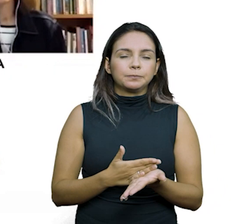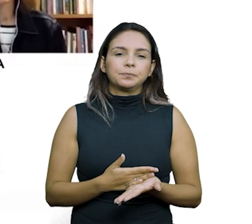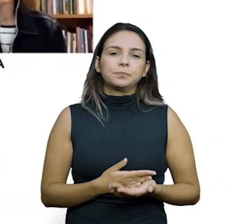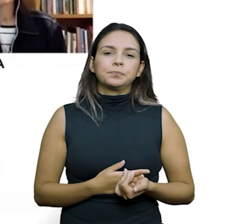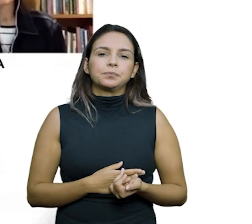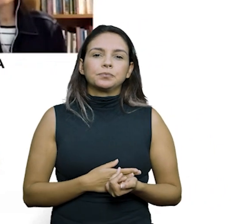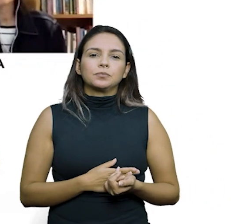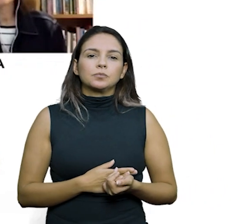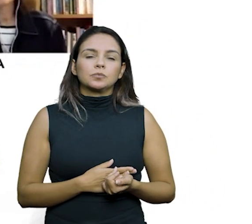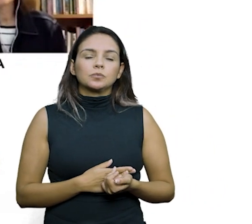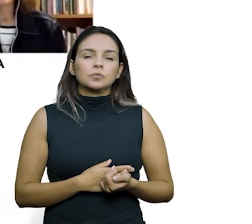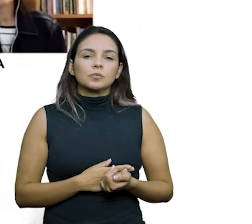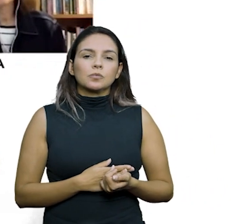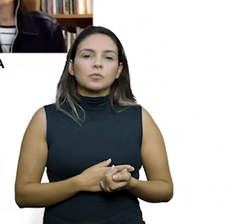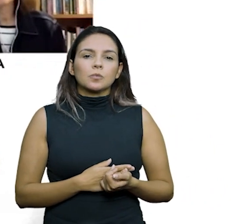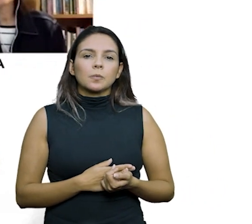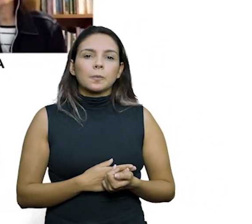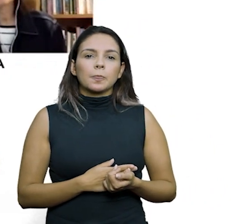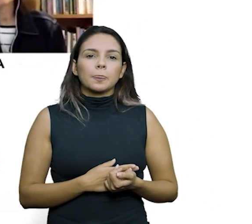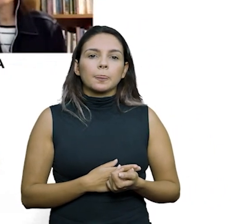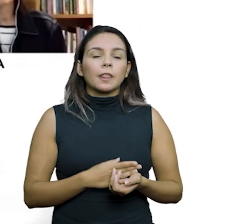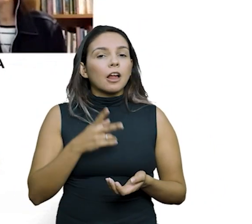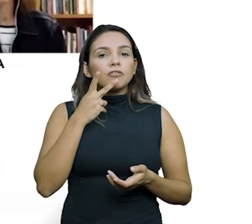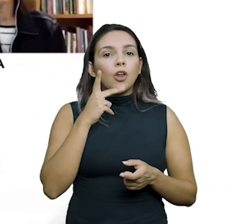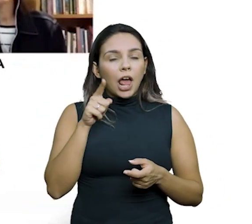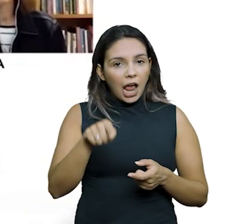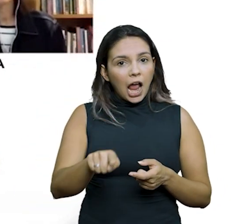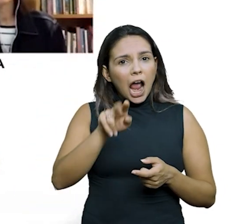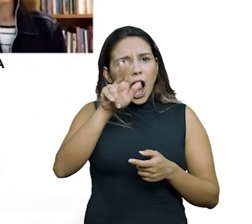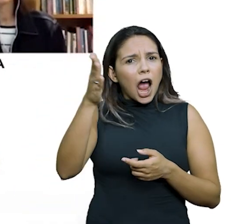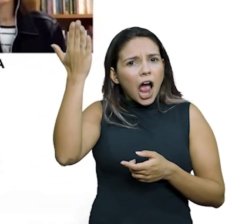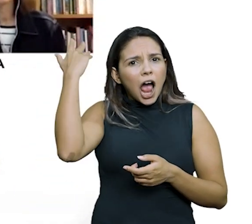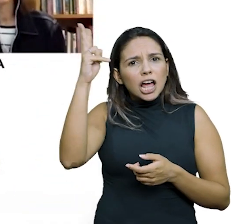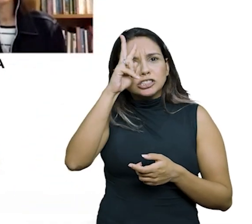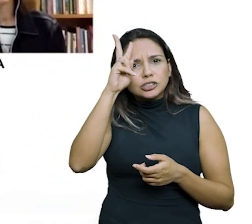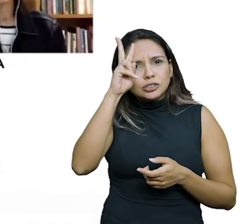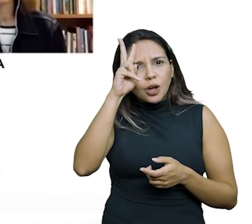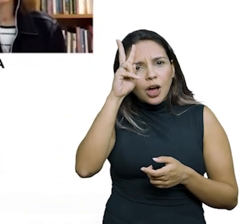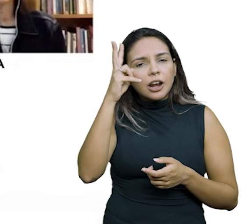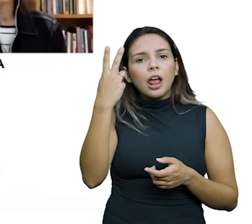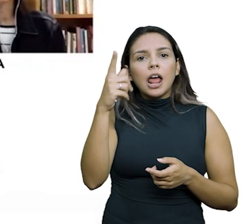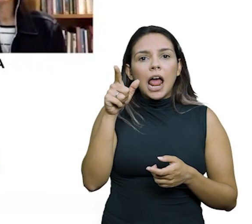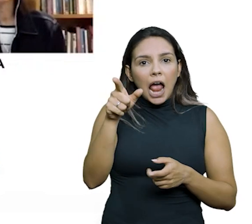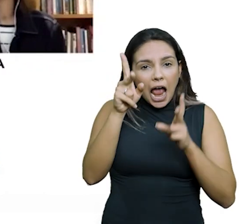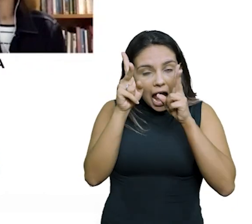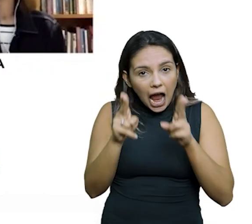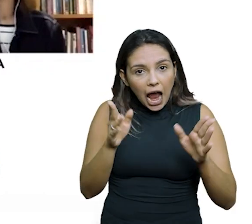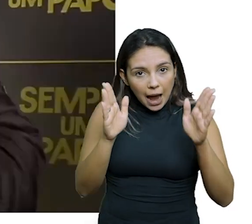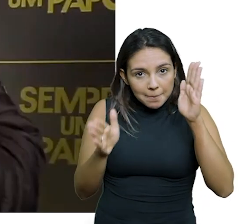identificou, aliás, não identificou, literatura nesse período. Então, a pane,